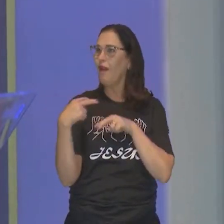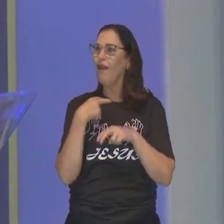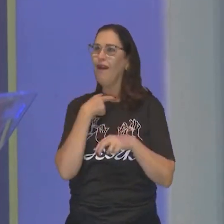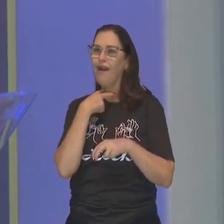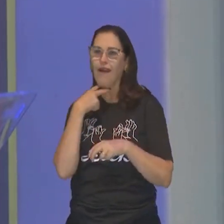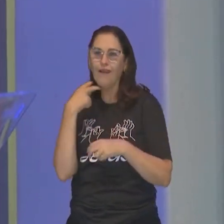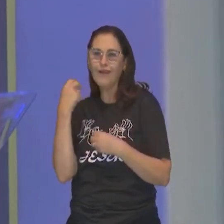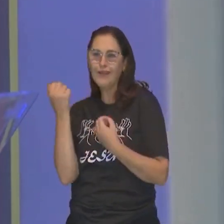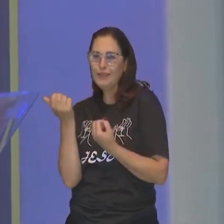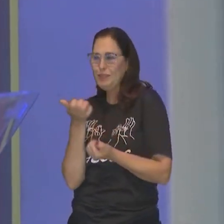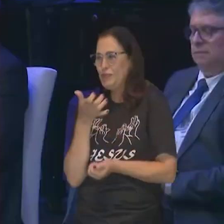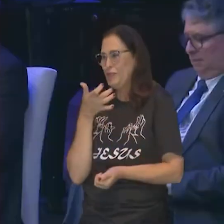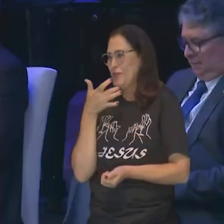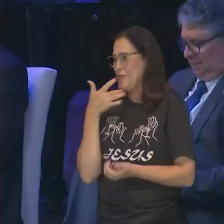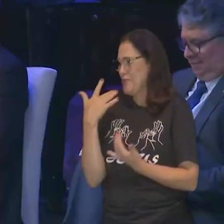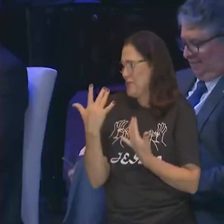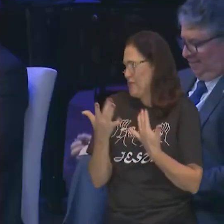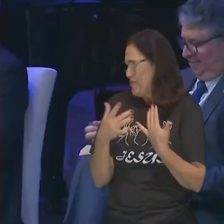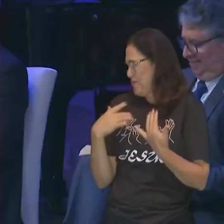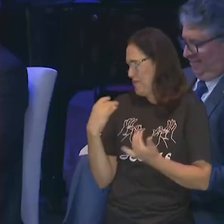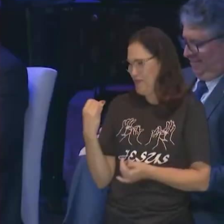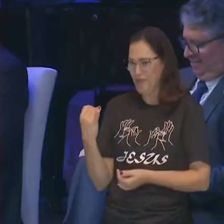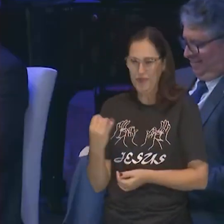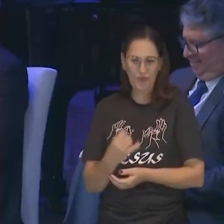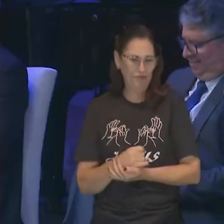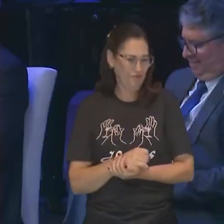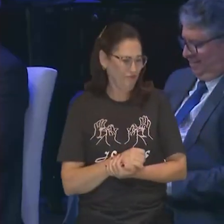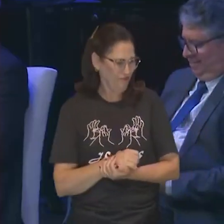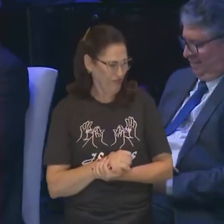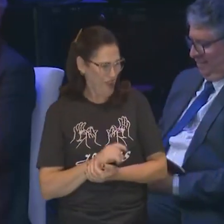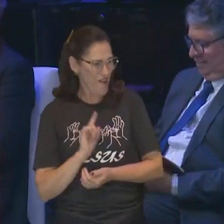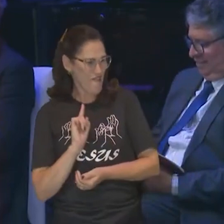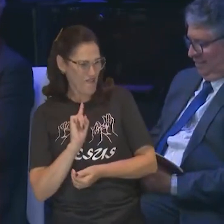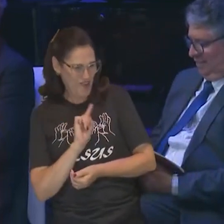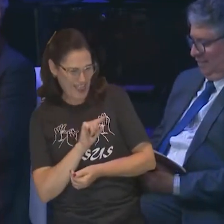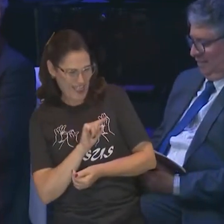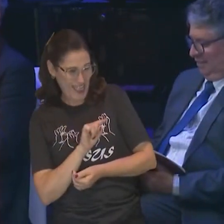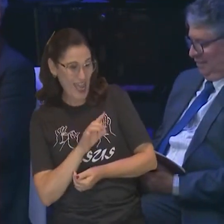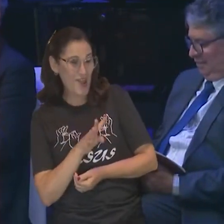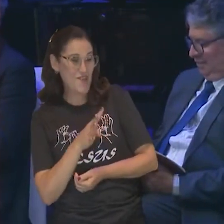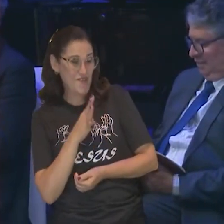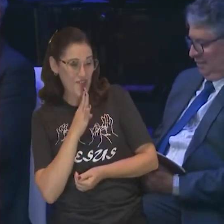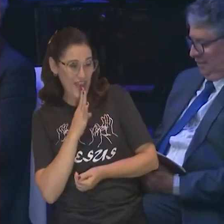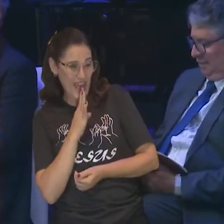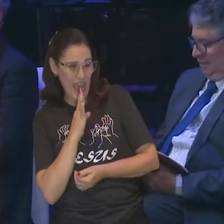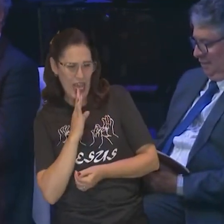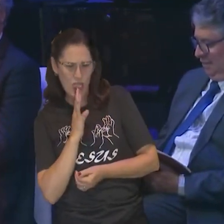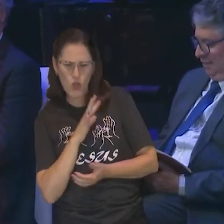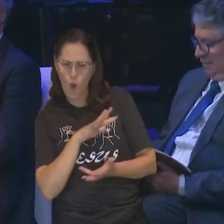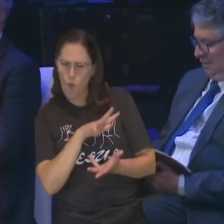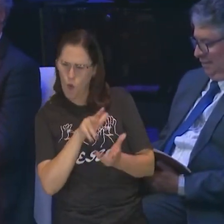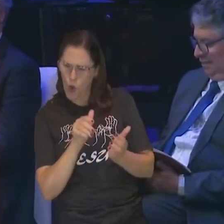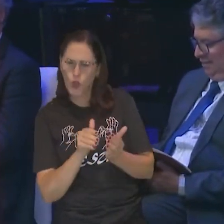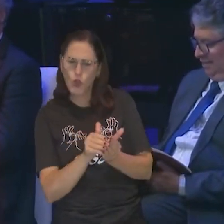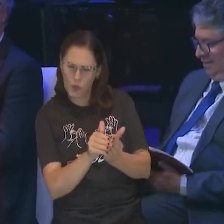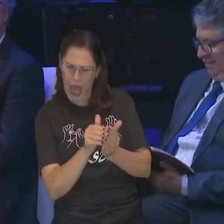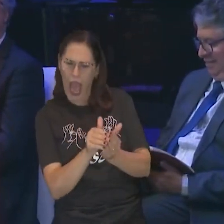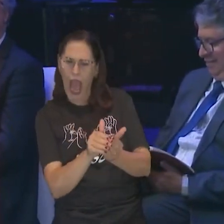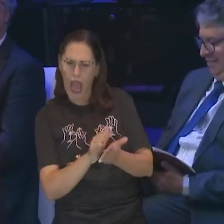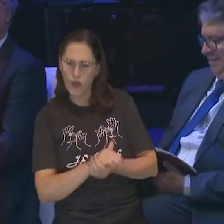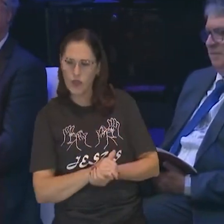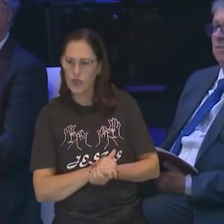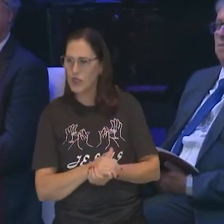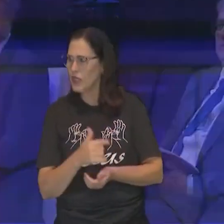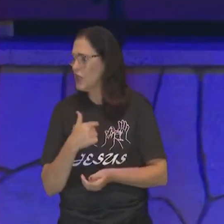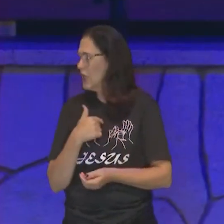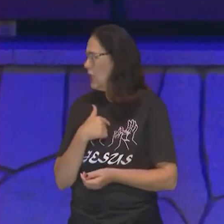voz sensual disse assim: você conhece este mundo dos barcos? Aí